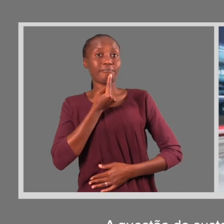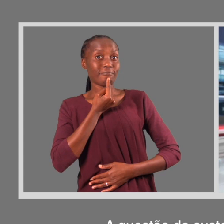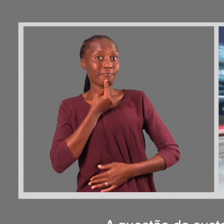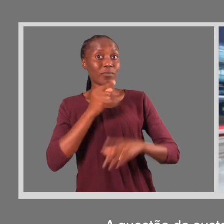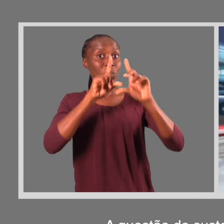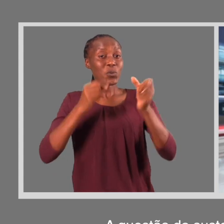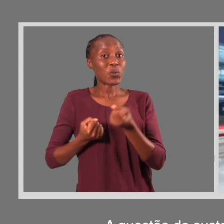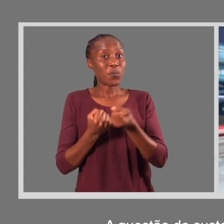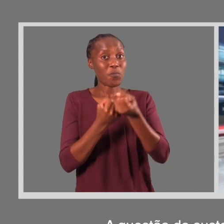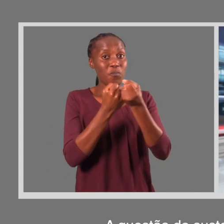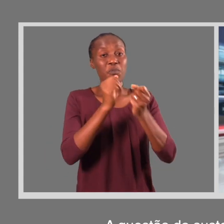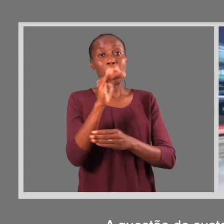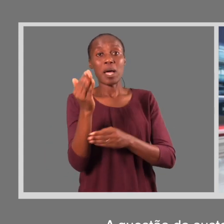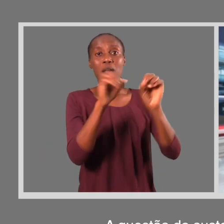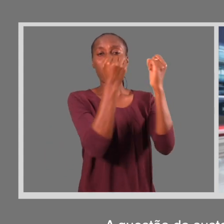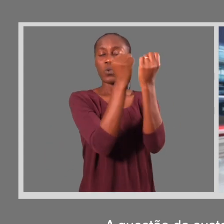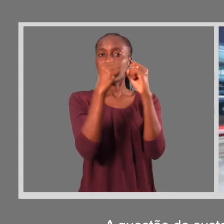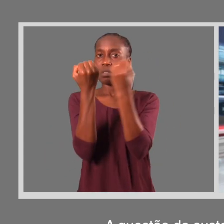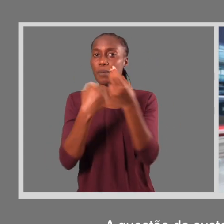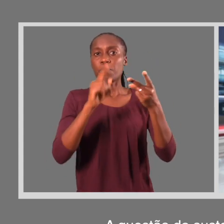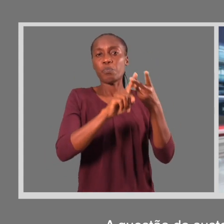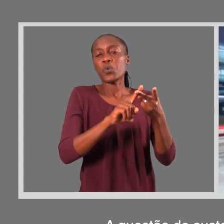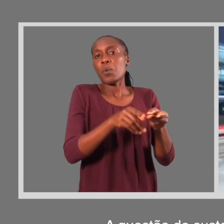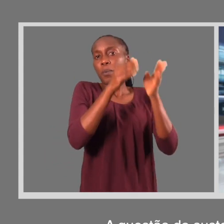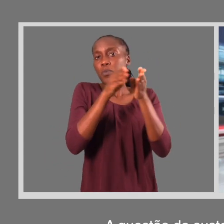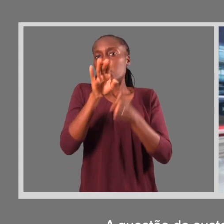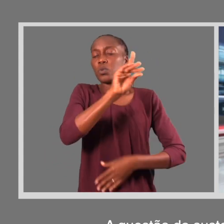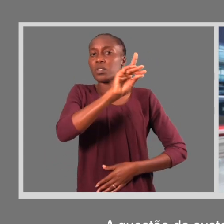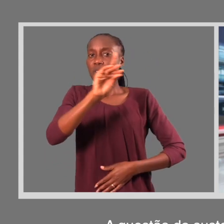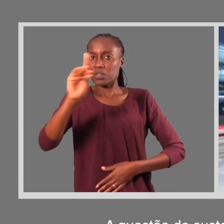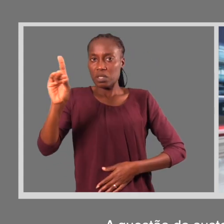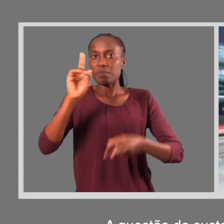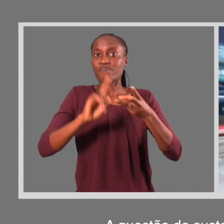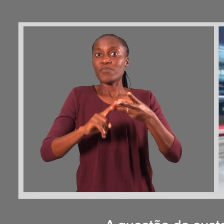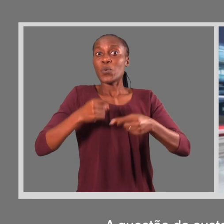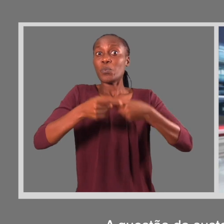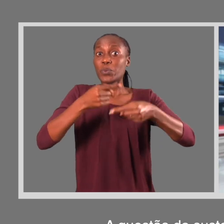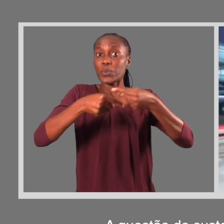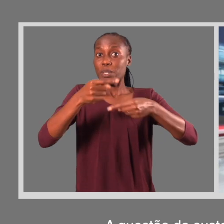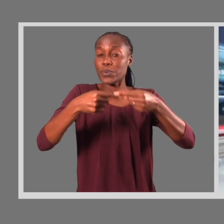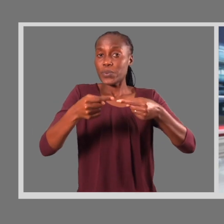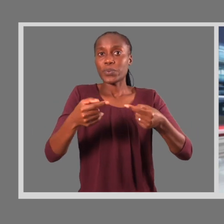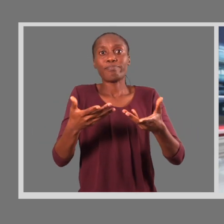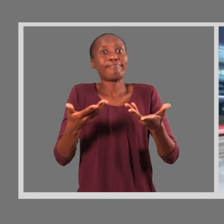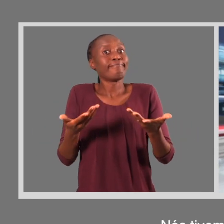sustentabilidade para as organizações ou para as pessoas com deficiência é um processo.